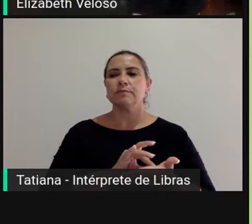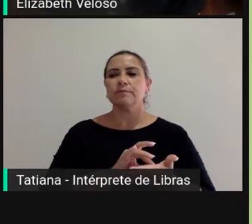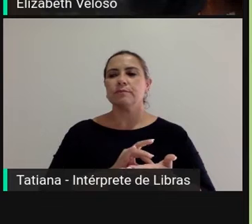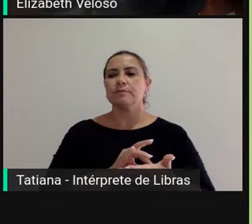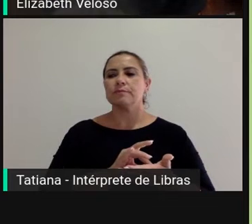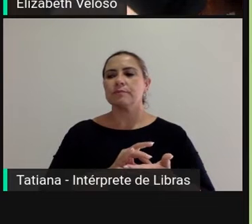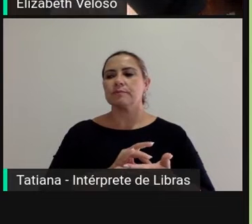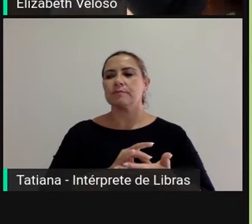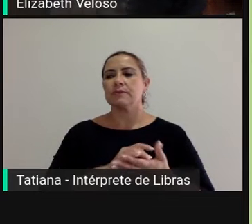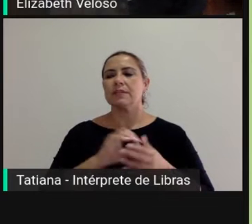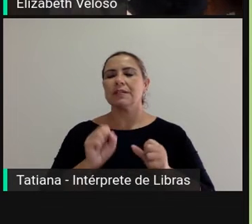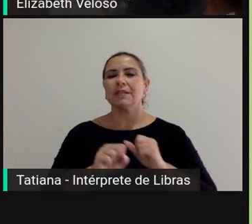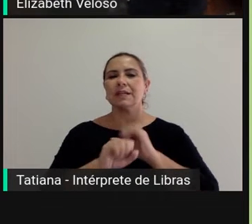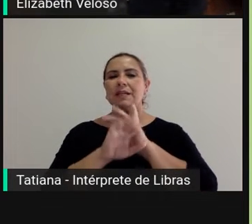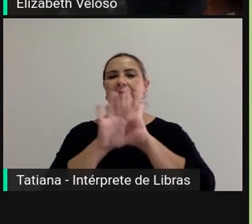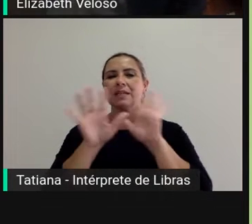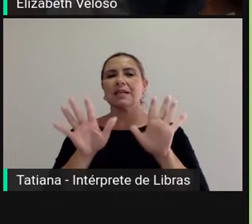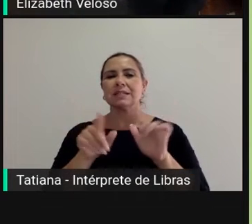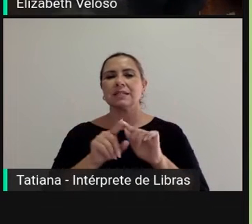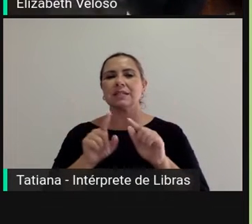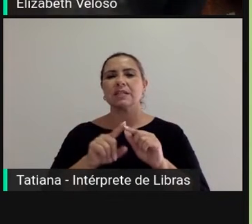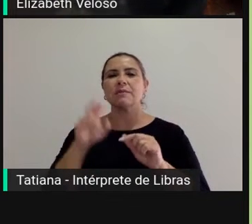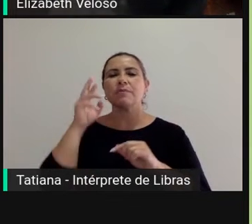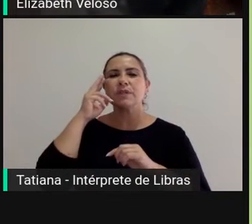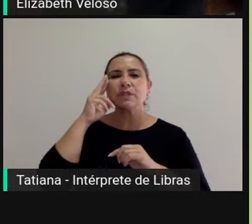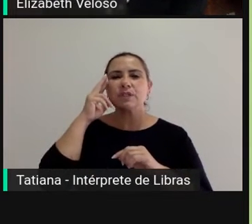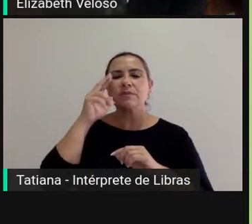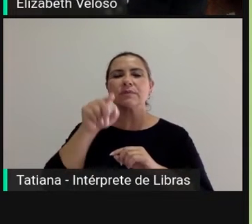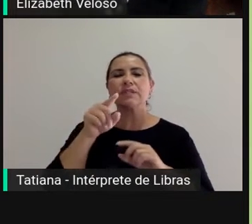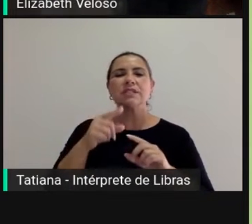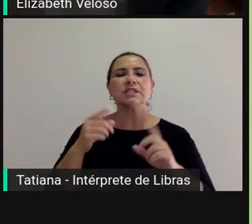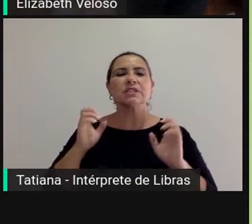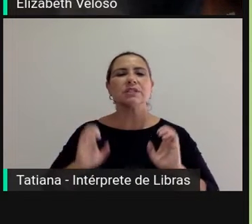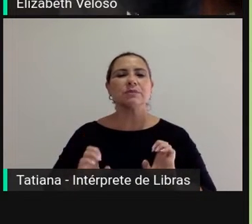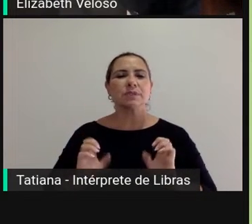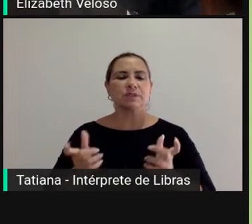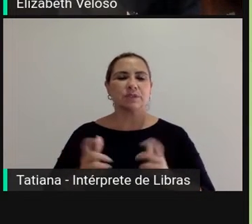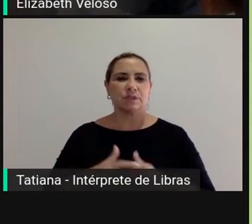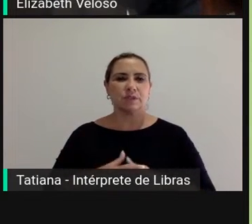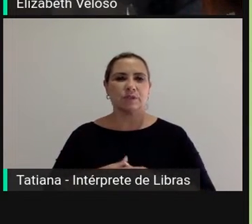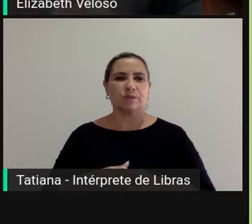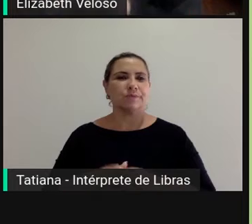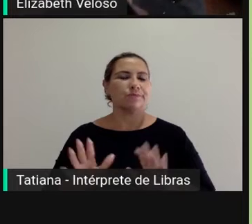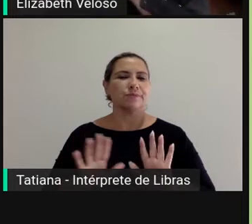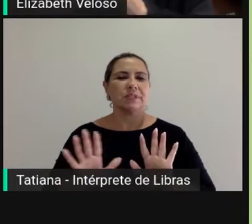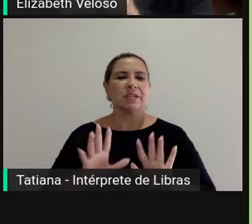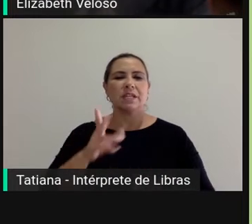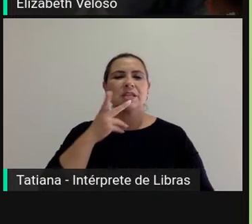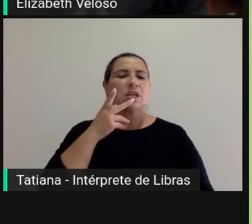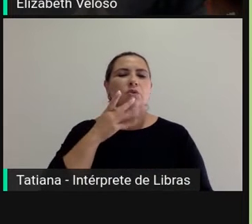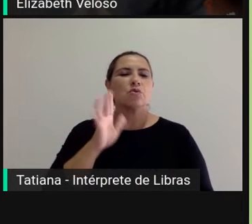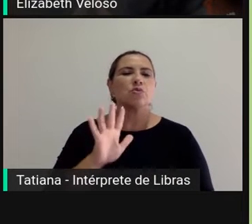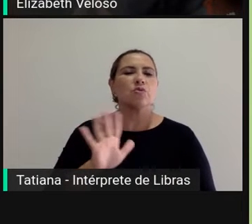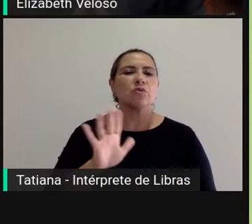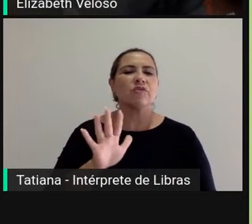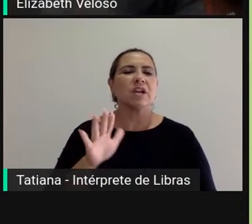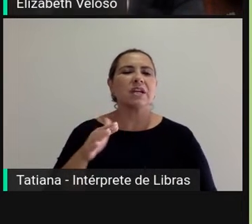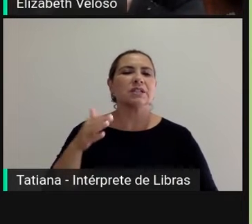maneira clara, ela reforça os desafios éticos do gap digital. Não estou falando apenas do gap de acesso